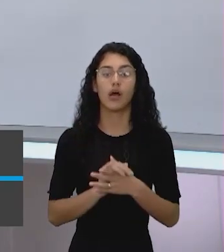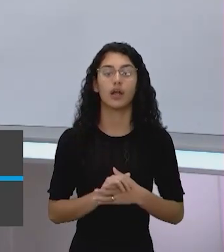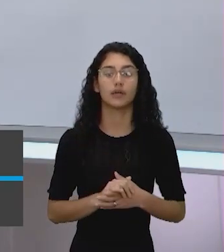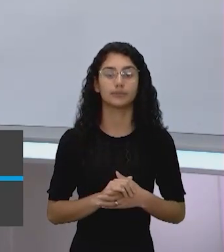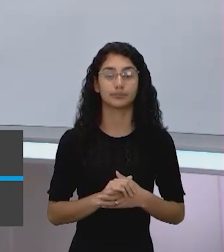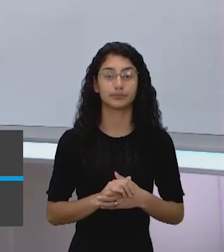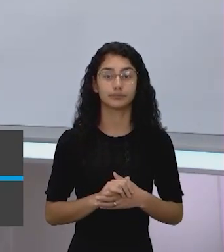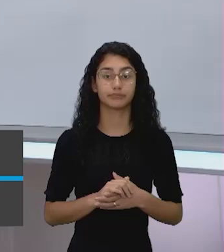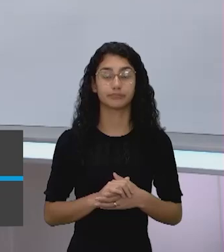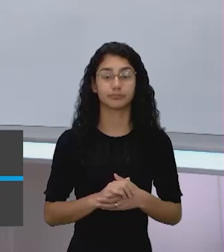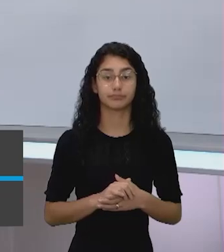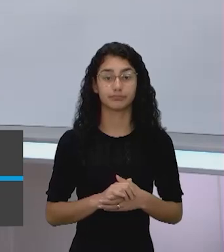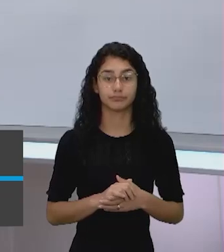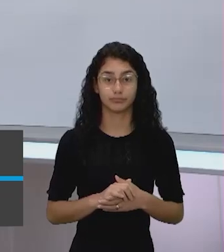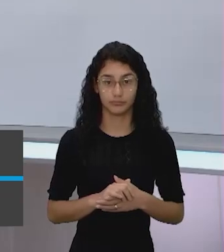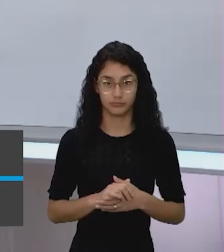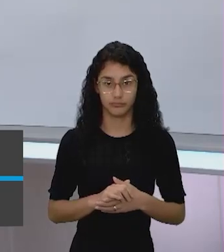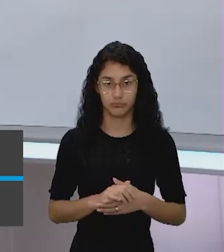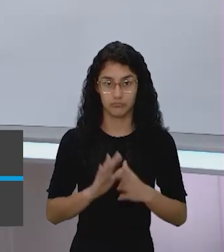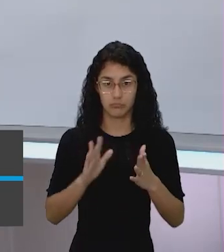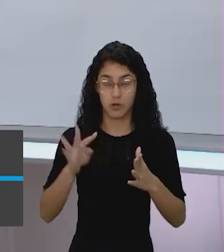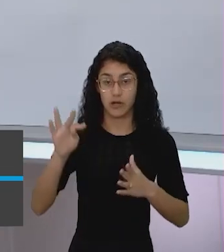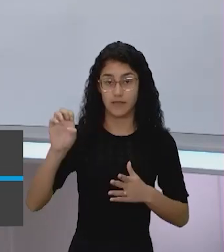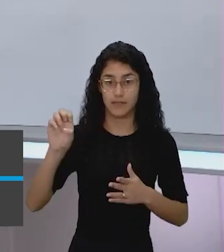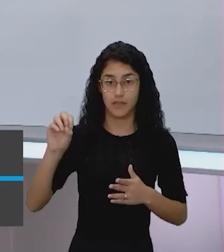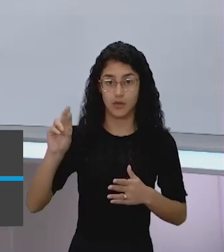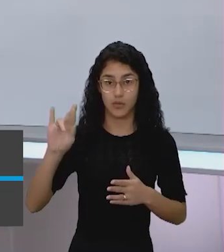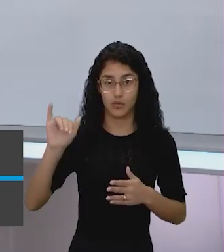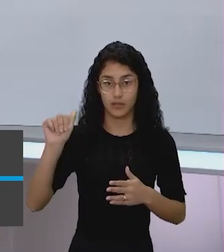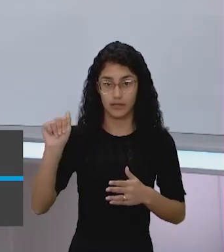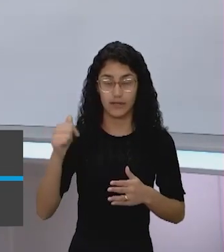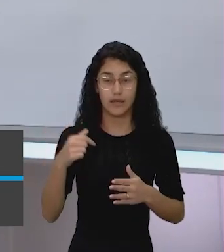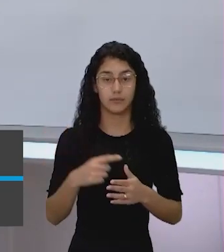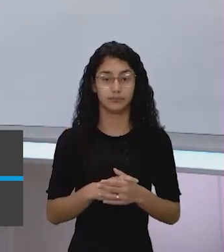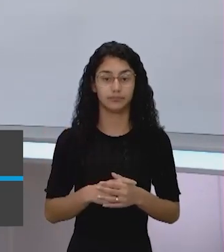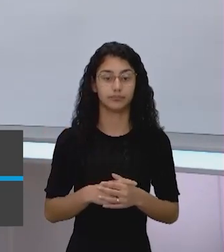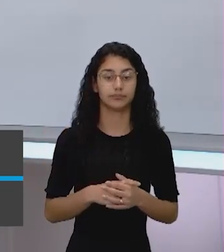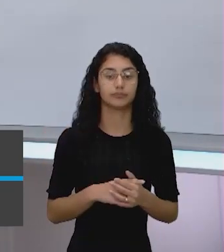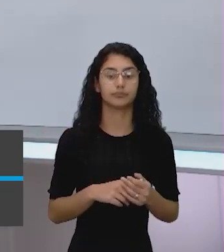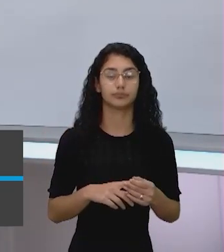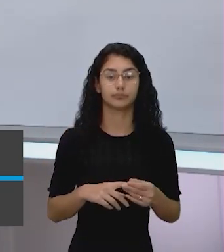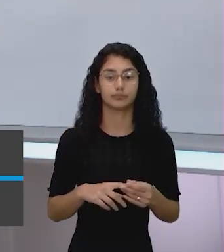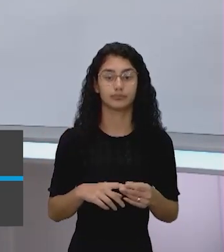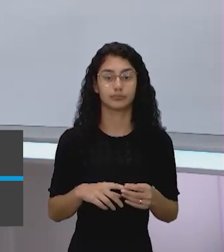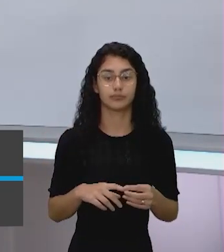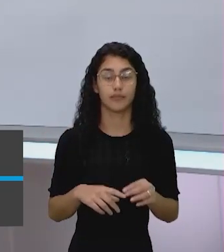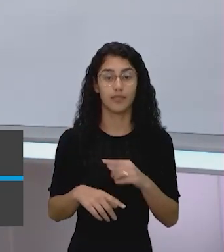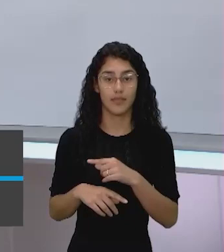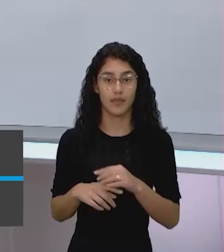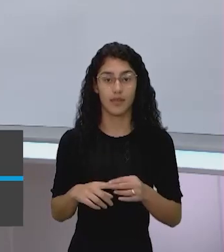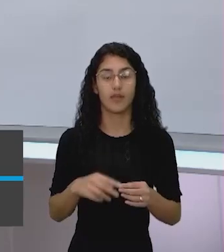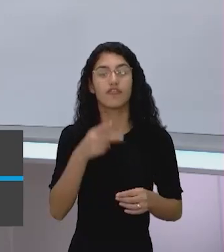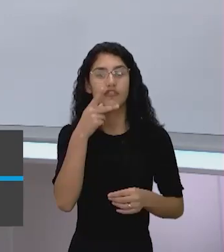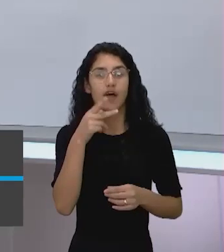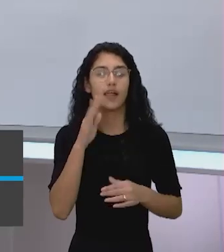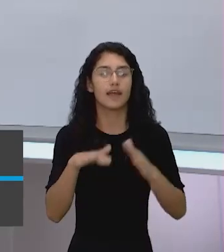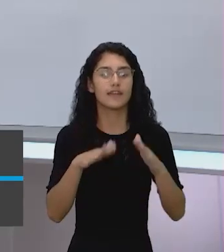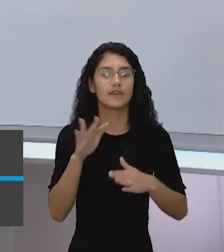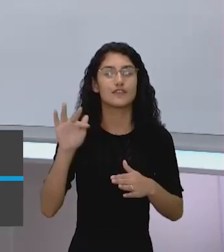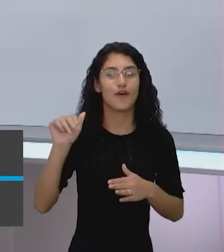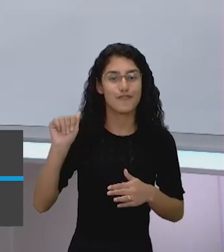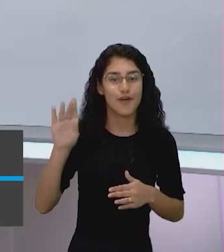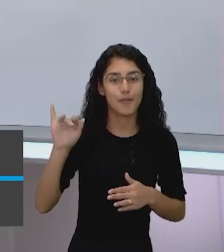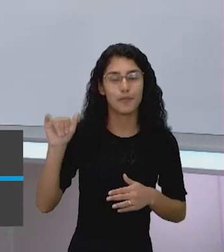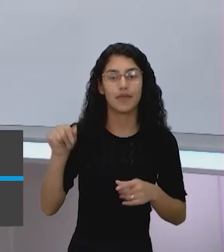que eu acho que é muito legal. Vou aqui também, às vezes, bater uma bola com a Fabi, minha parça, que está aqui do meu lado. Nós.